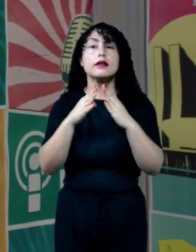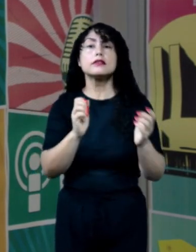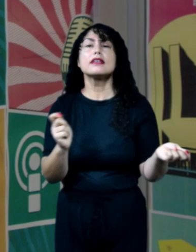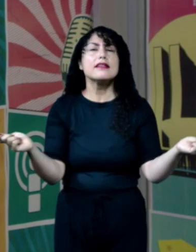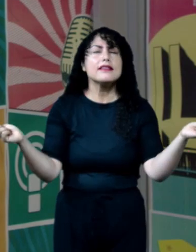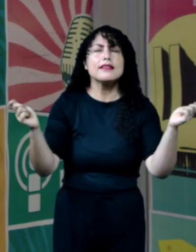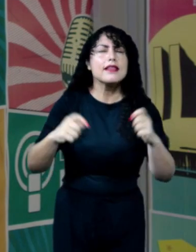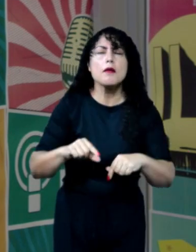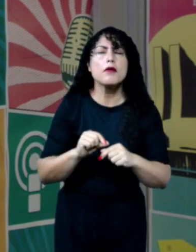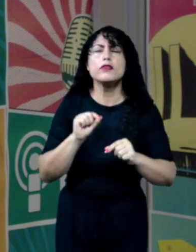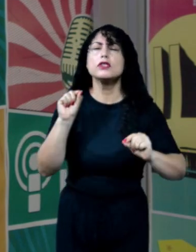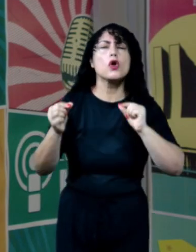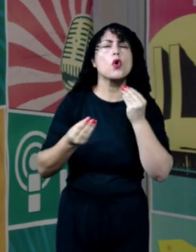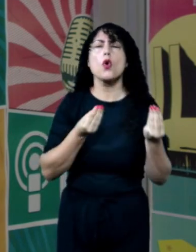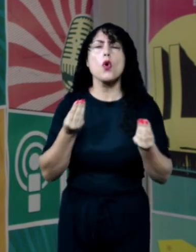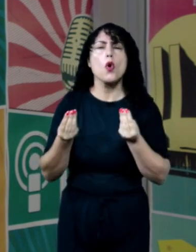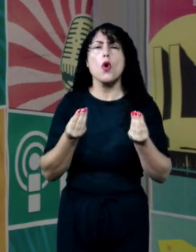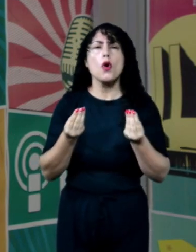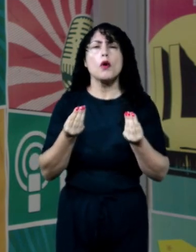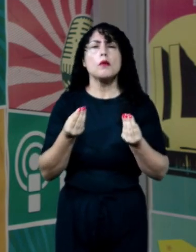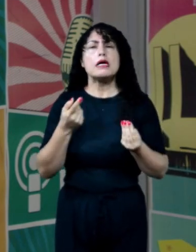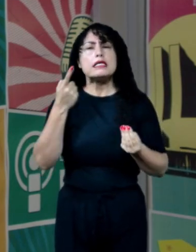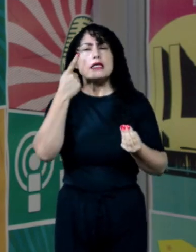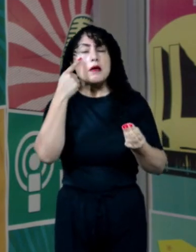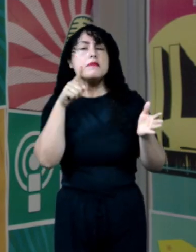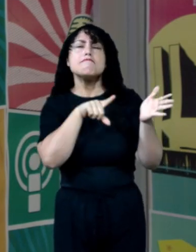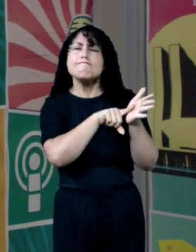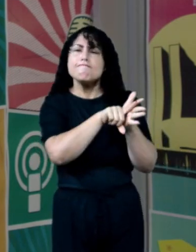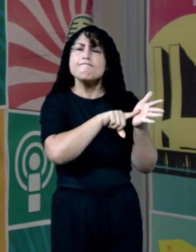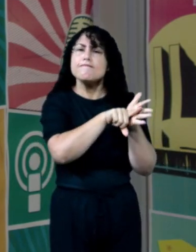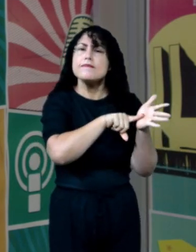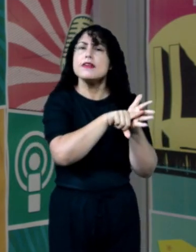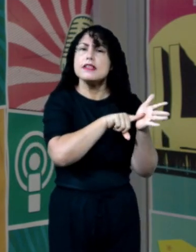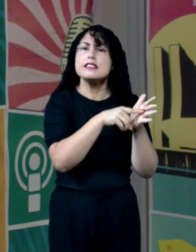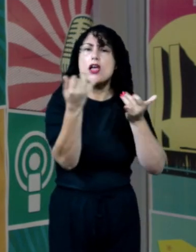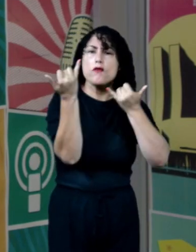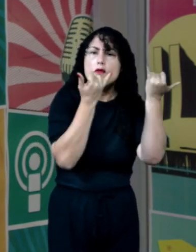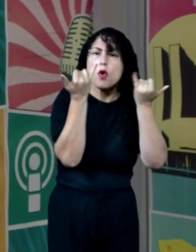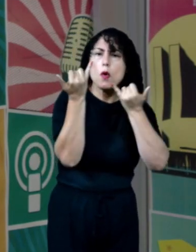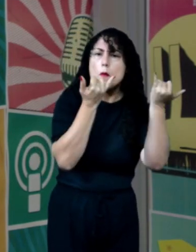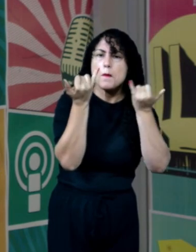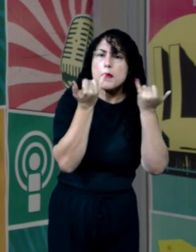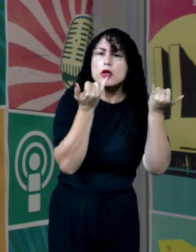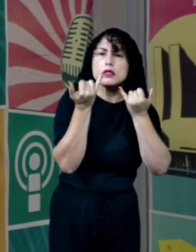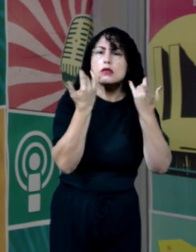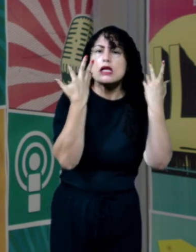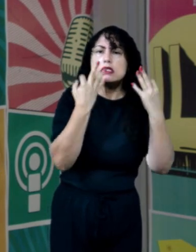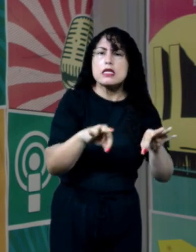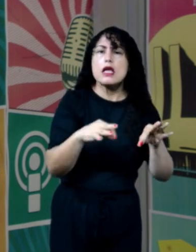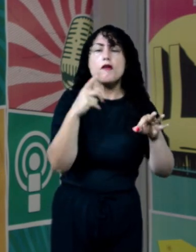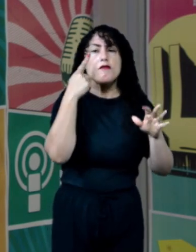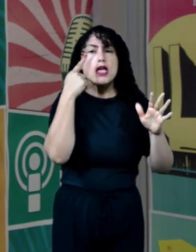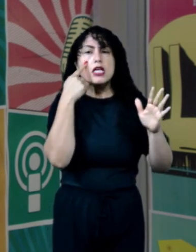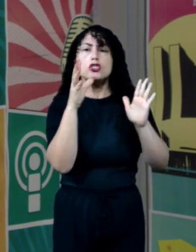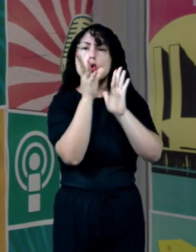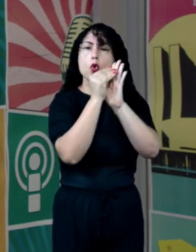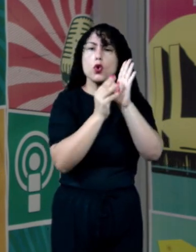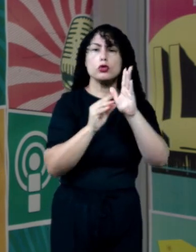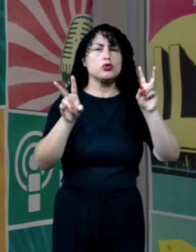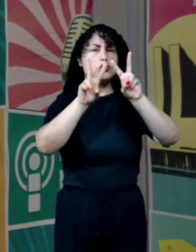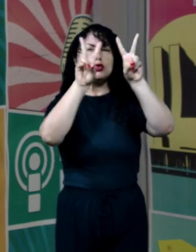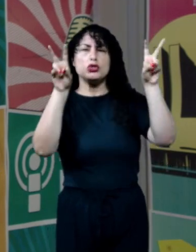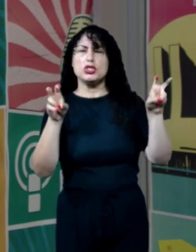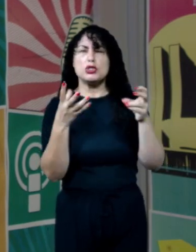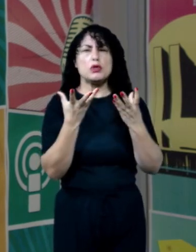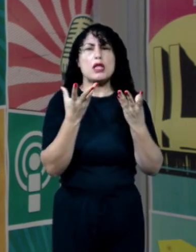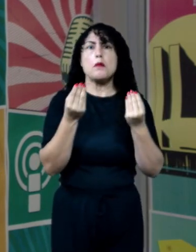fazer? Cara, sempre checa a notícia, veja se o conteúdo o título não é